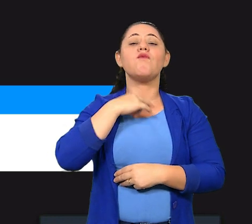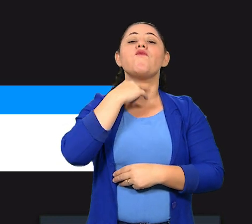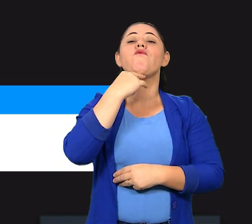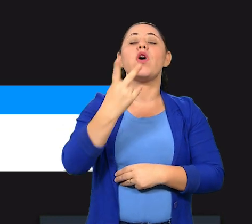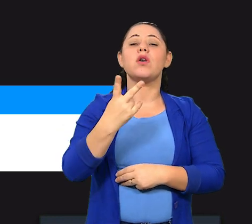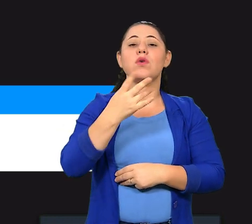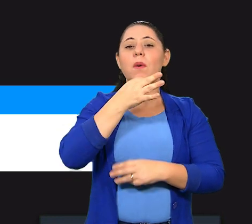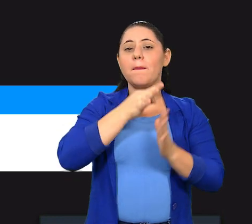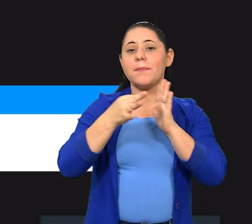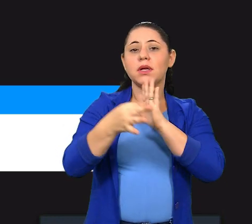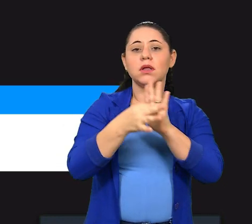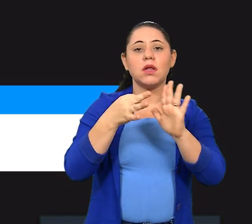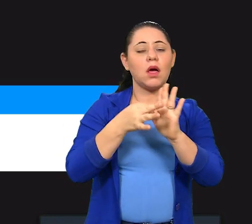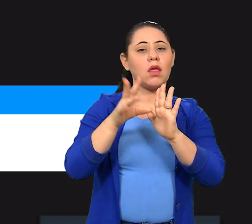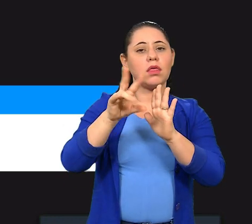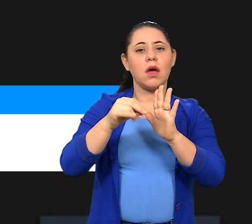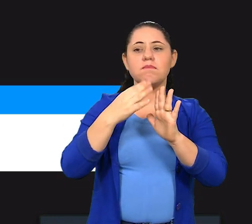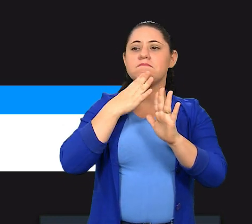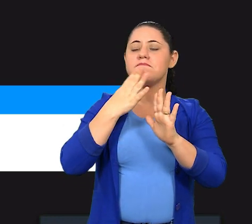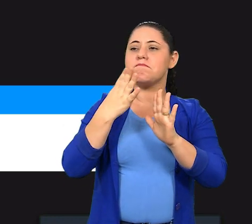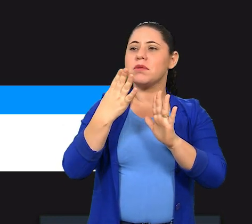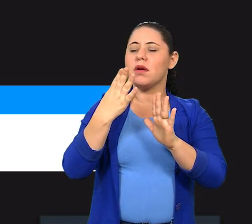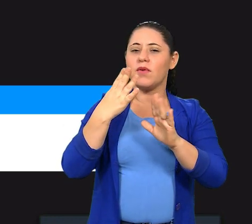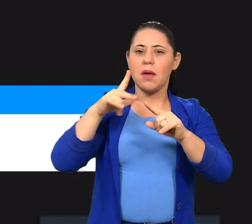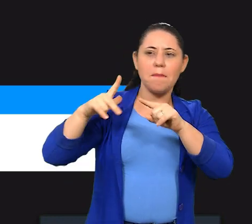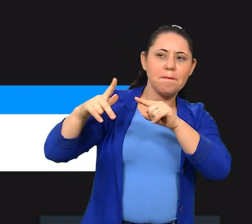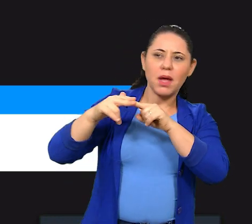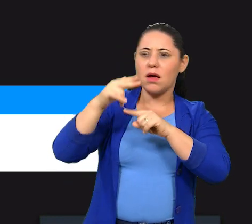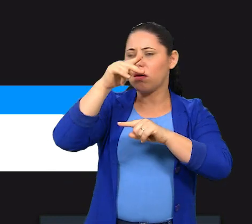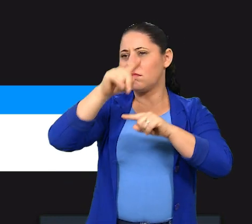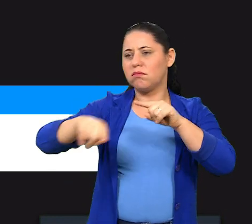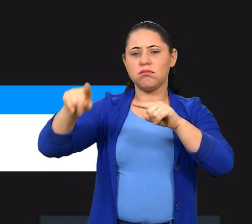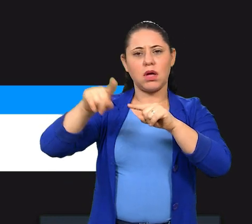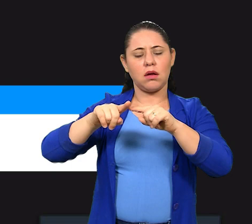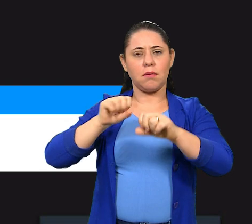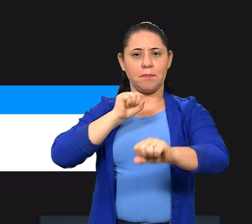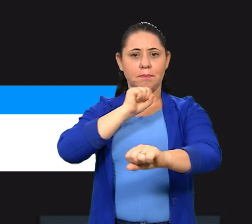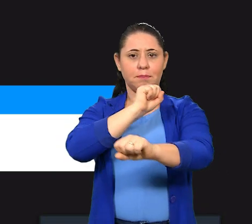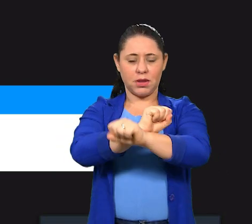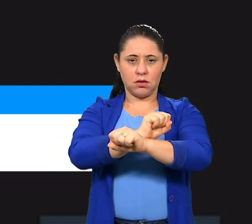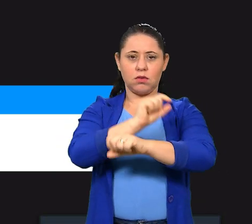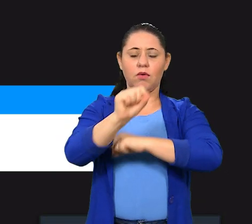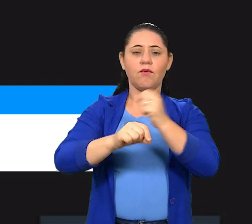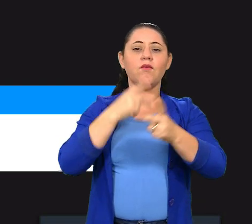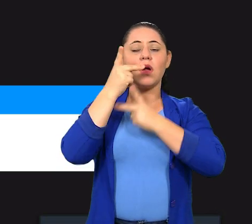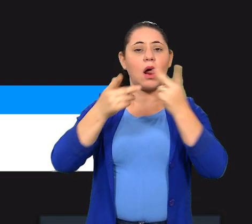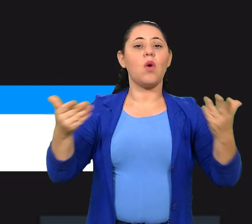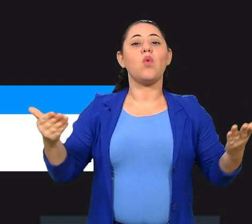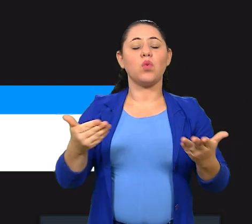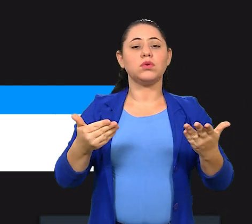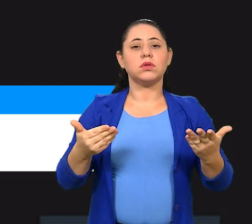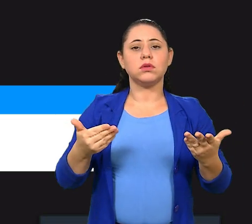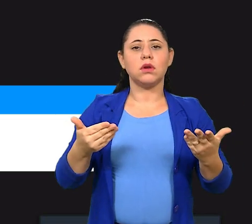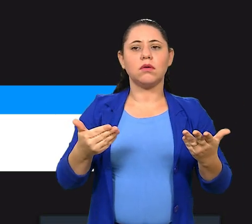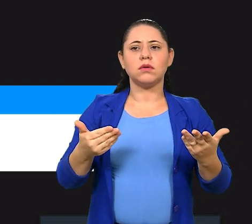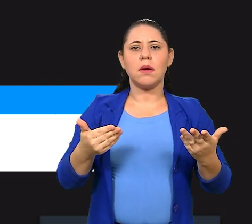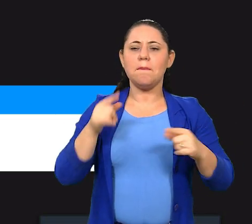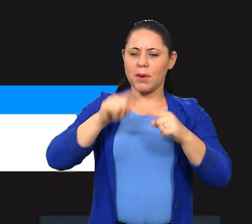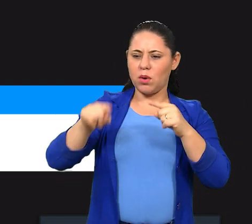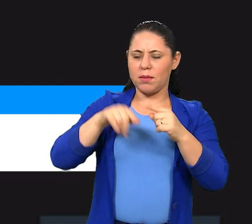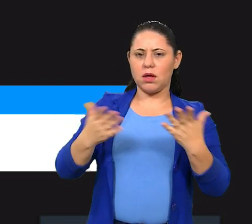colônia Federal tem direito a voz opiniões de voto e nem por isso vai ser pedido de manifestar a sua intenção